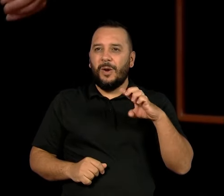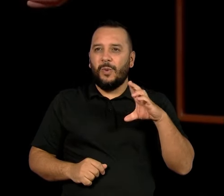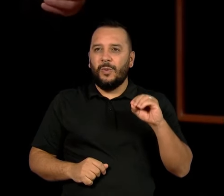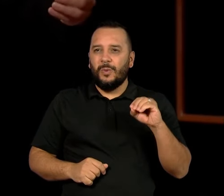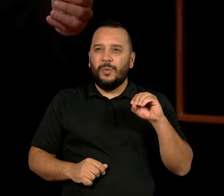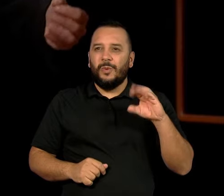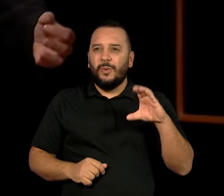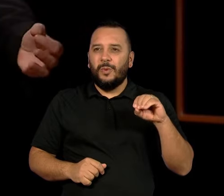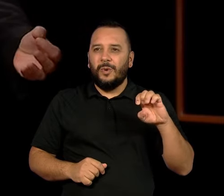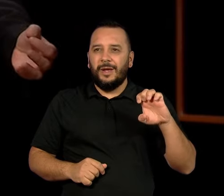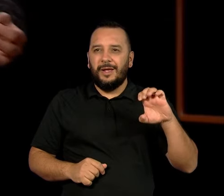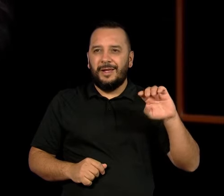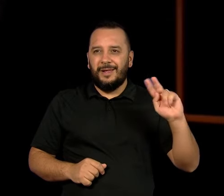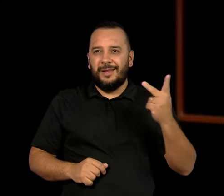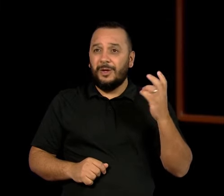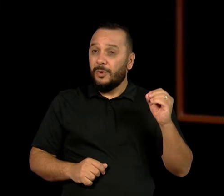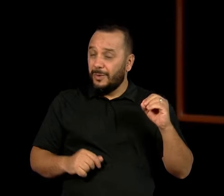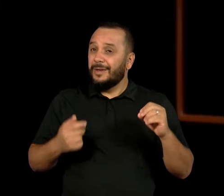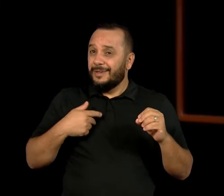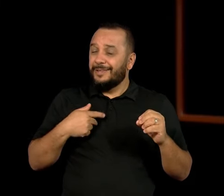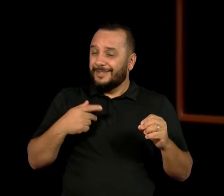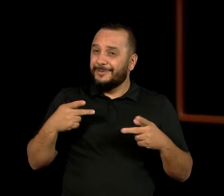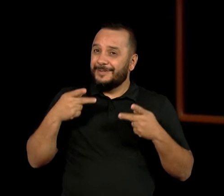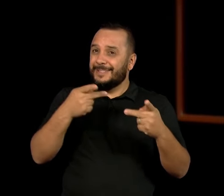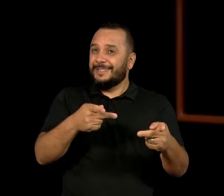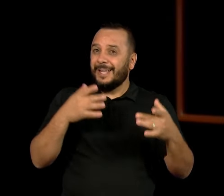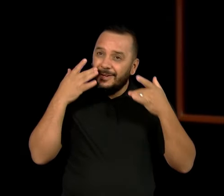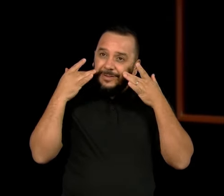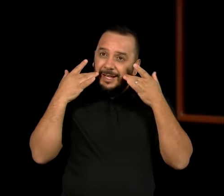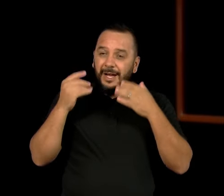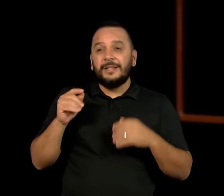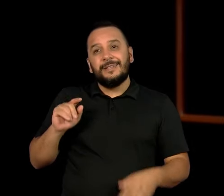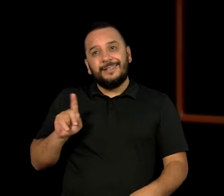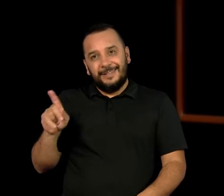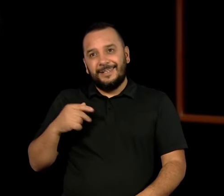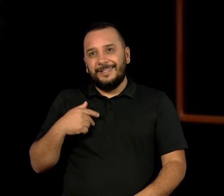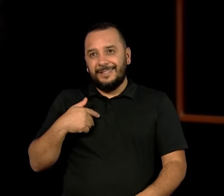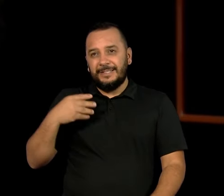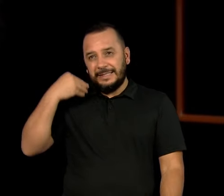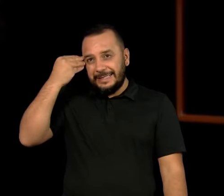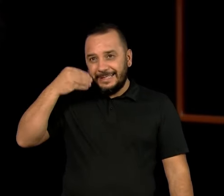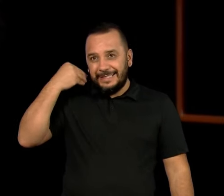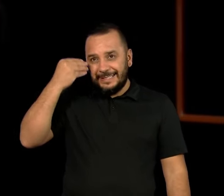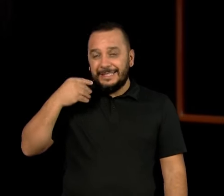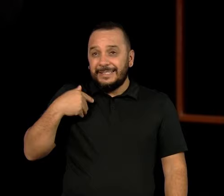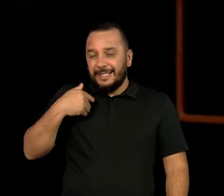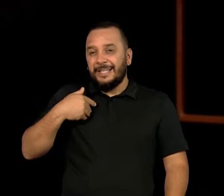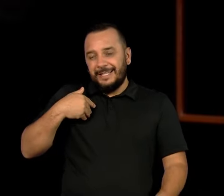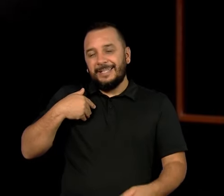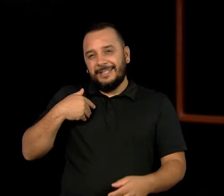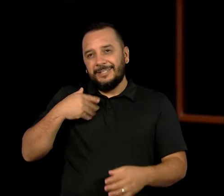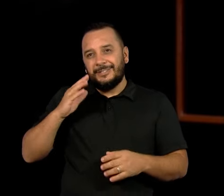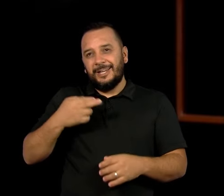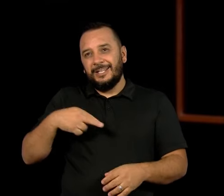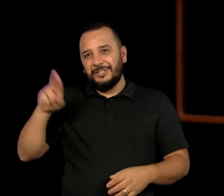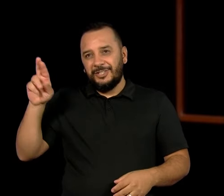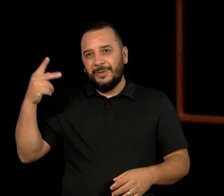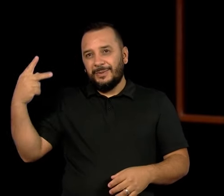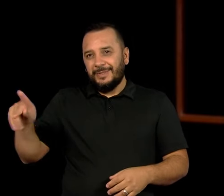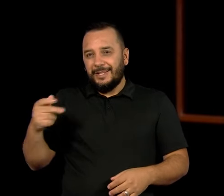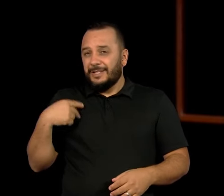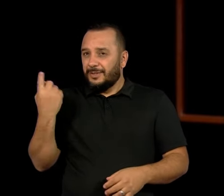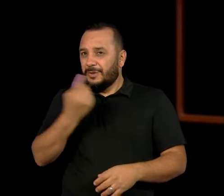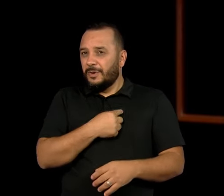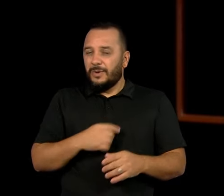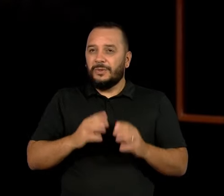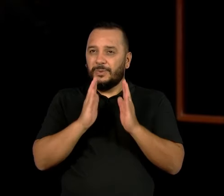sempre nas coxias, ele tinha muita... Realmente ele vivia a fé dele. Então nós fazíamos orações,